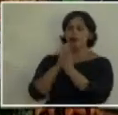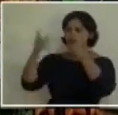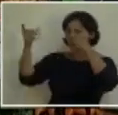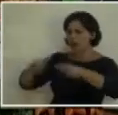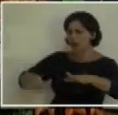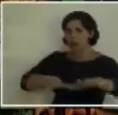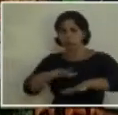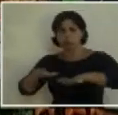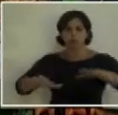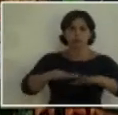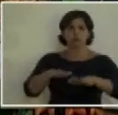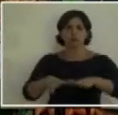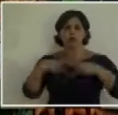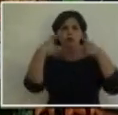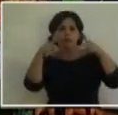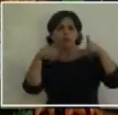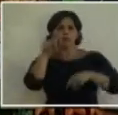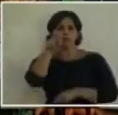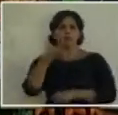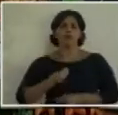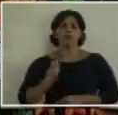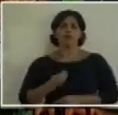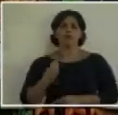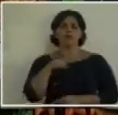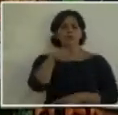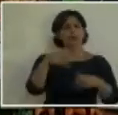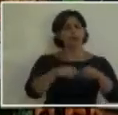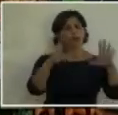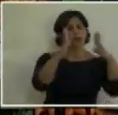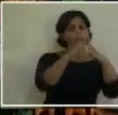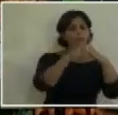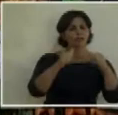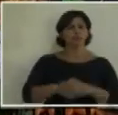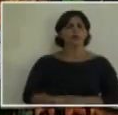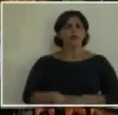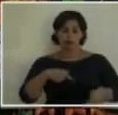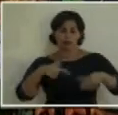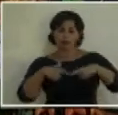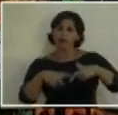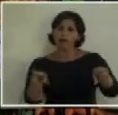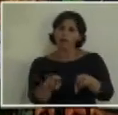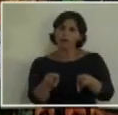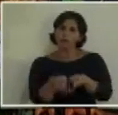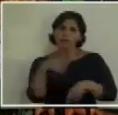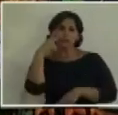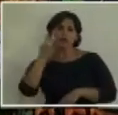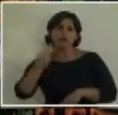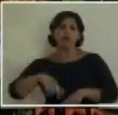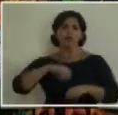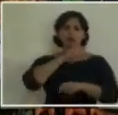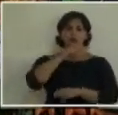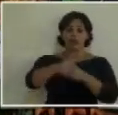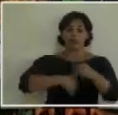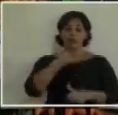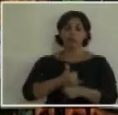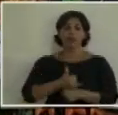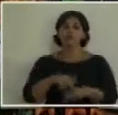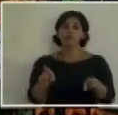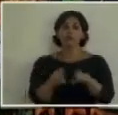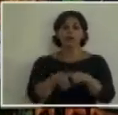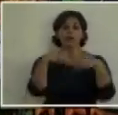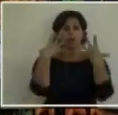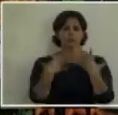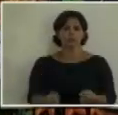esta palavra: a tua oração vai mover o que está parado, a tua oração